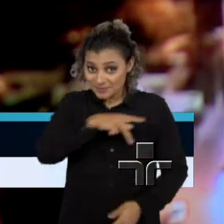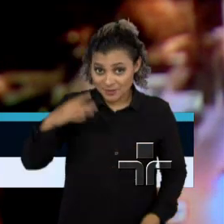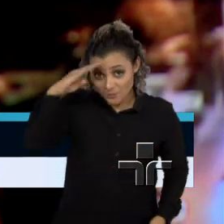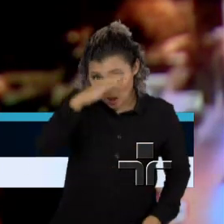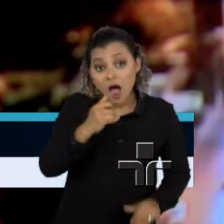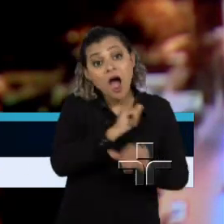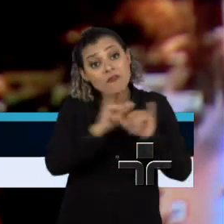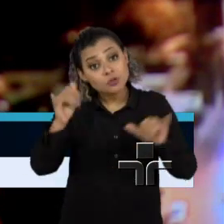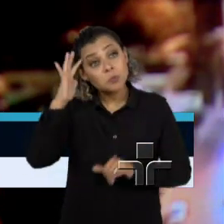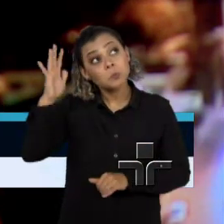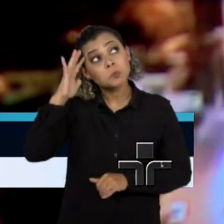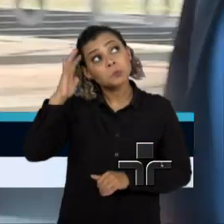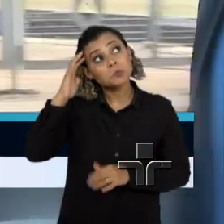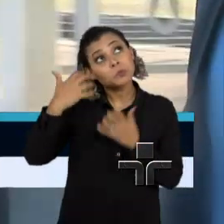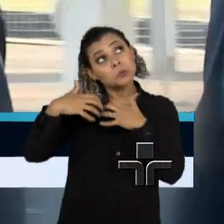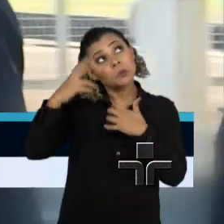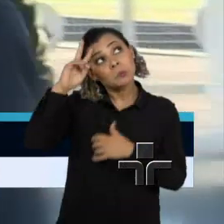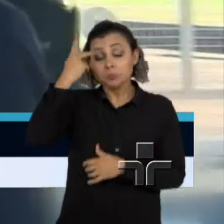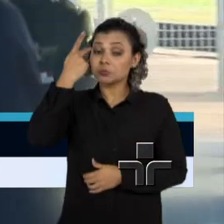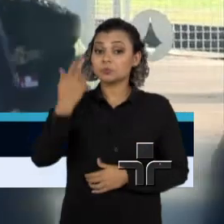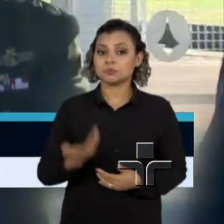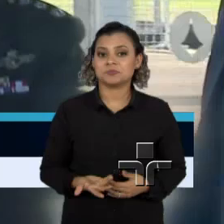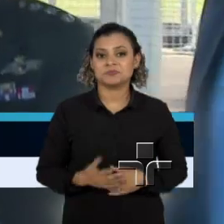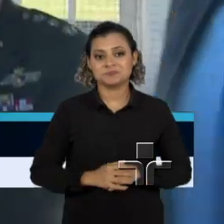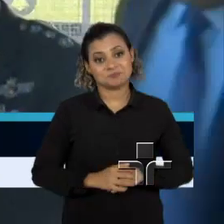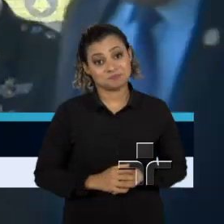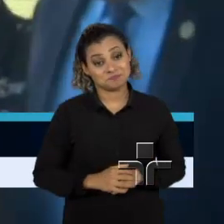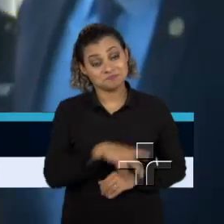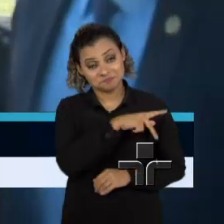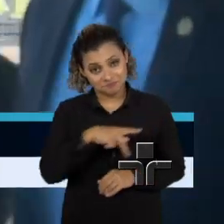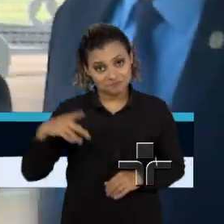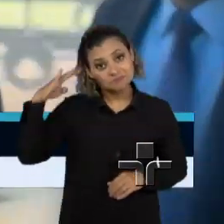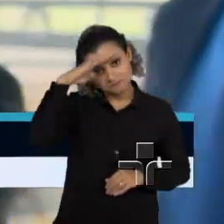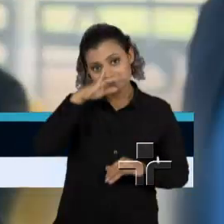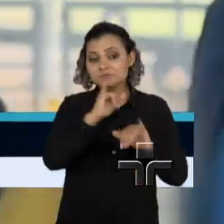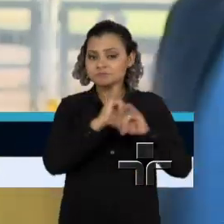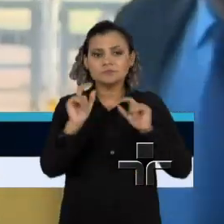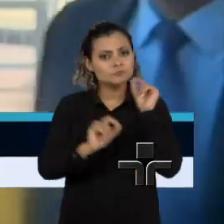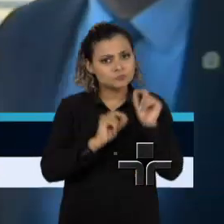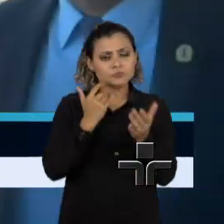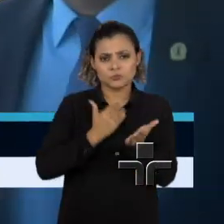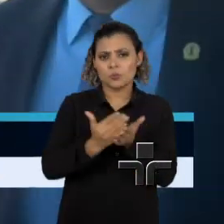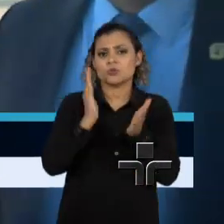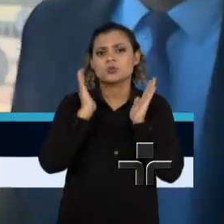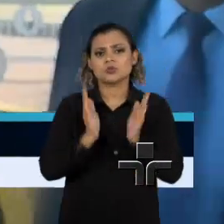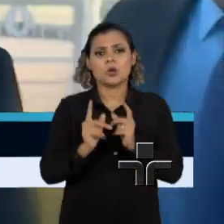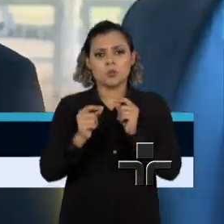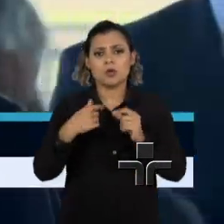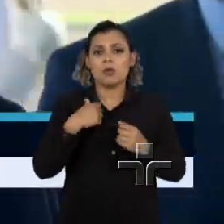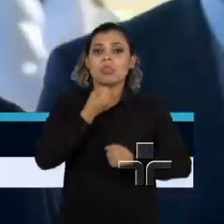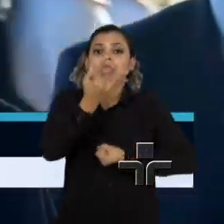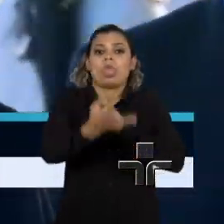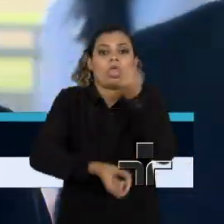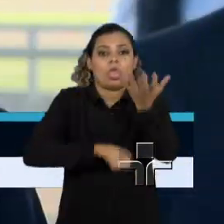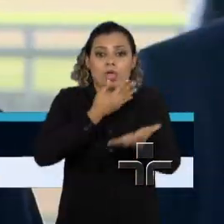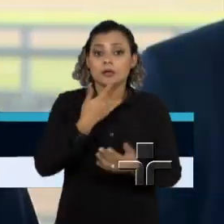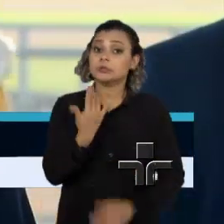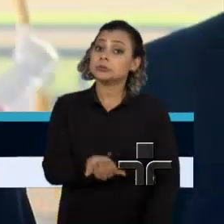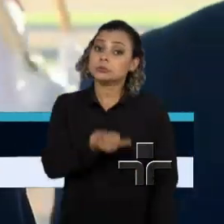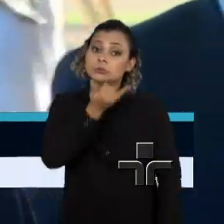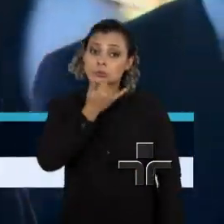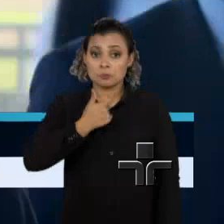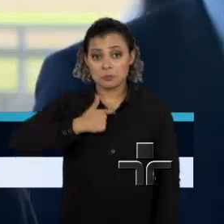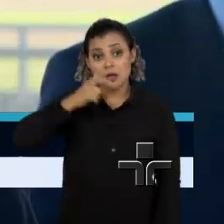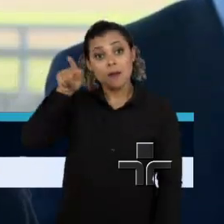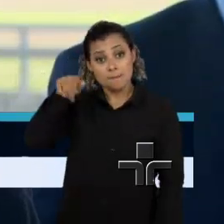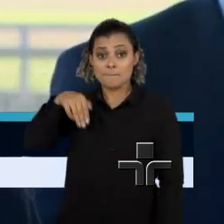Bolsonaro pensava diferente. O presidente Jair Bolsonaro começou o dia fazendo um desabafo. Primeiramente, o senhor